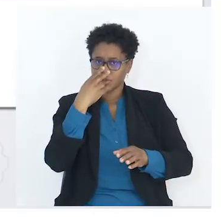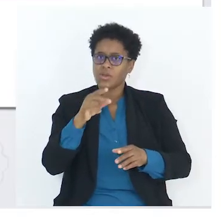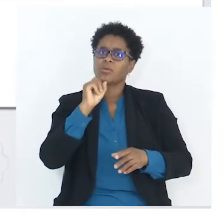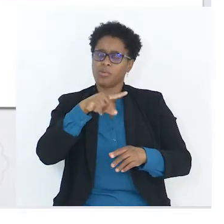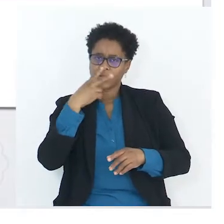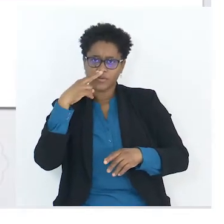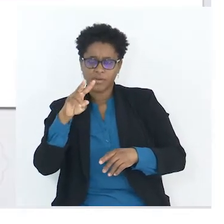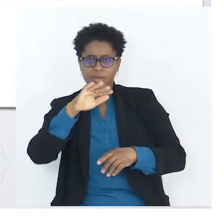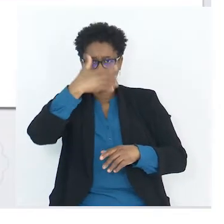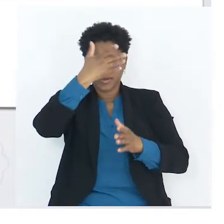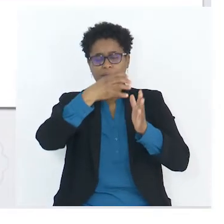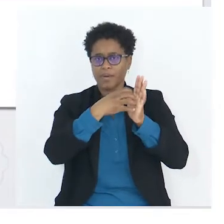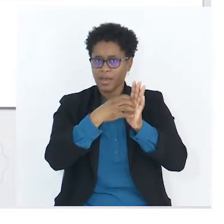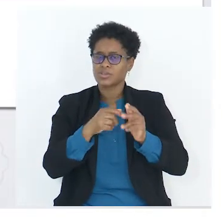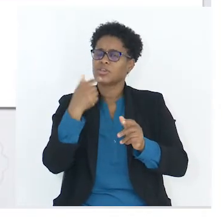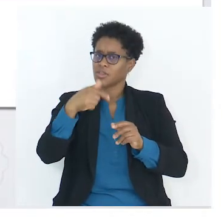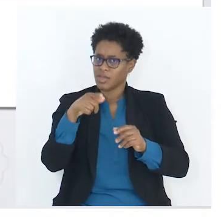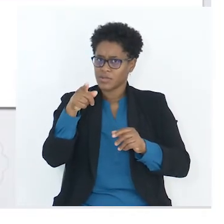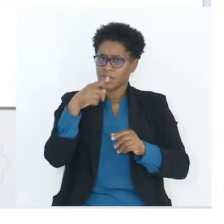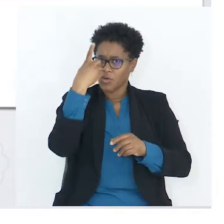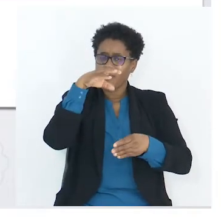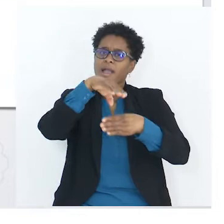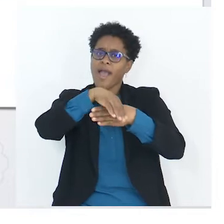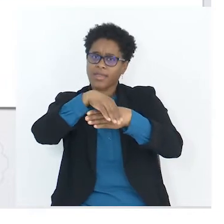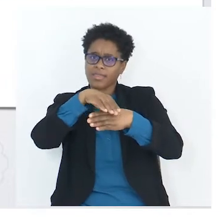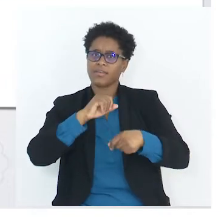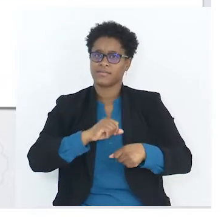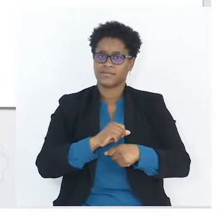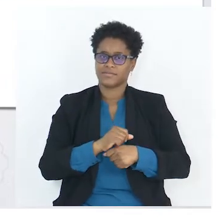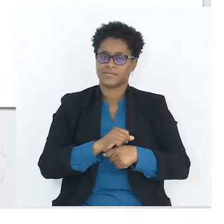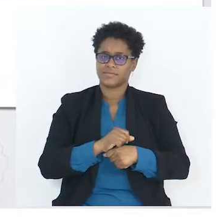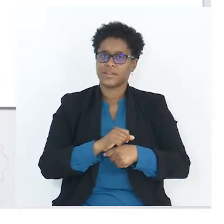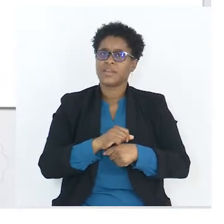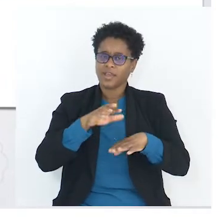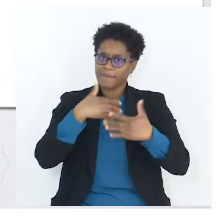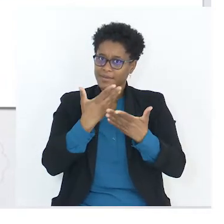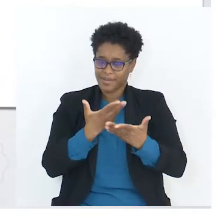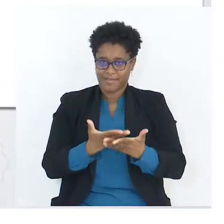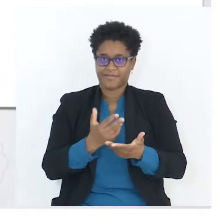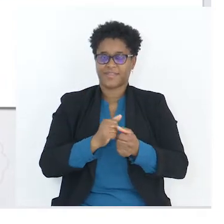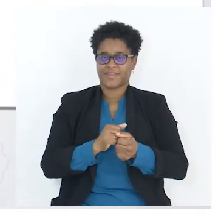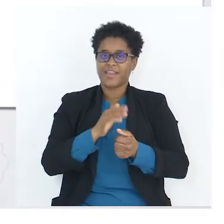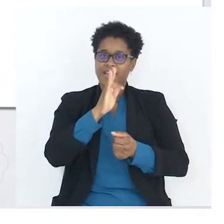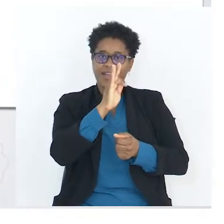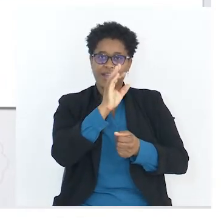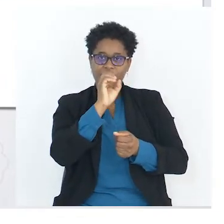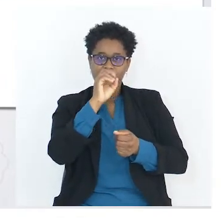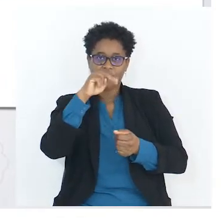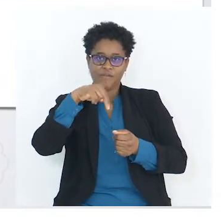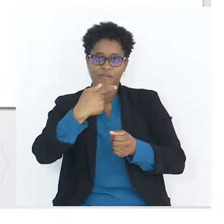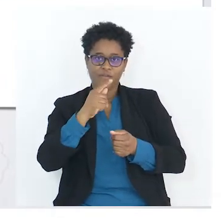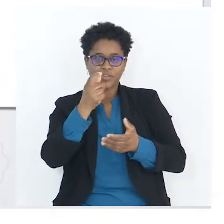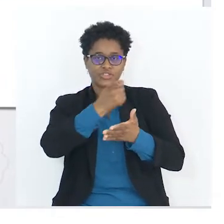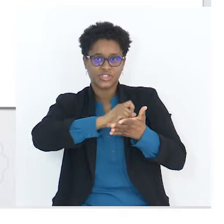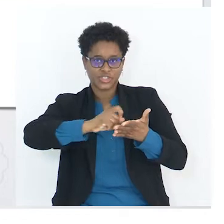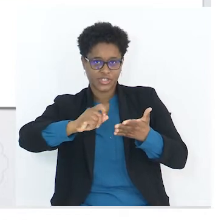Na primeira imagem, temos uma carta que representa a fonte